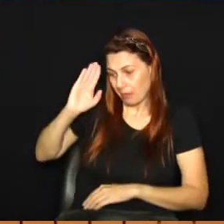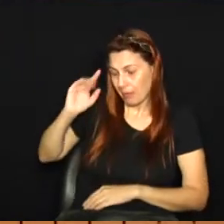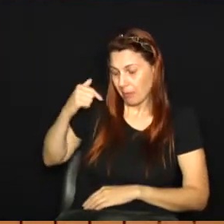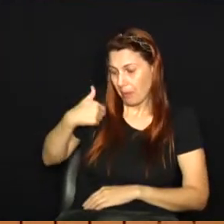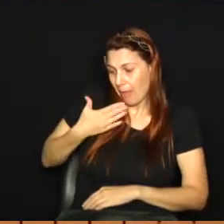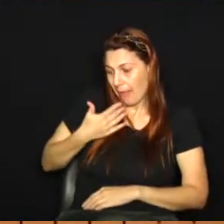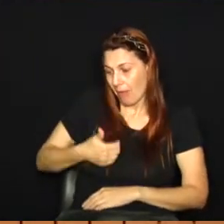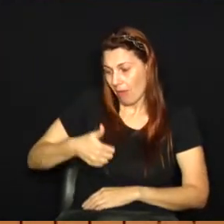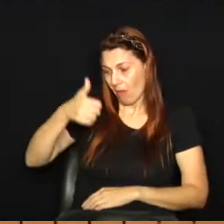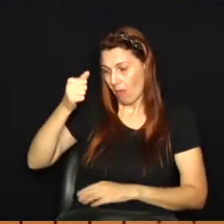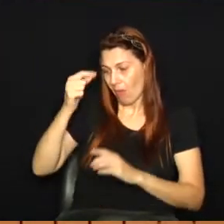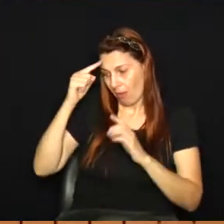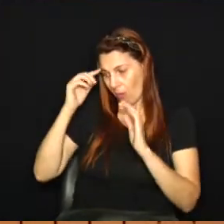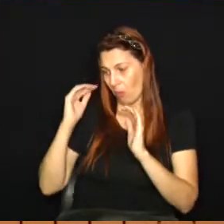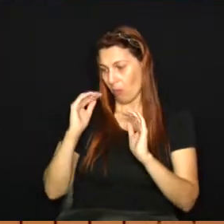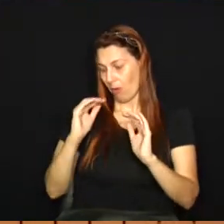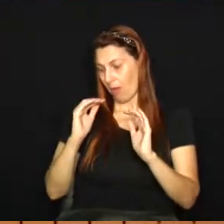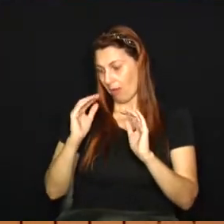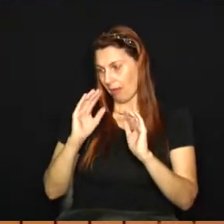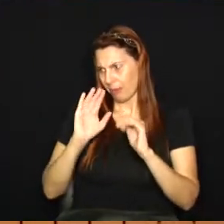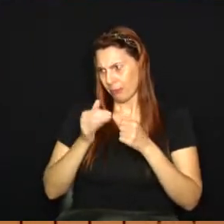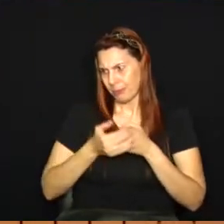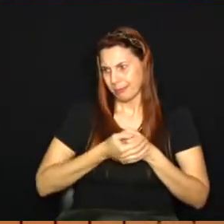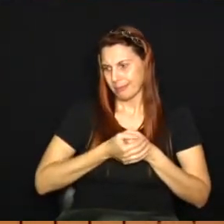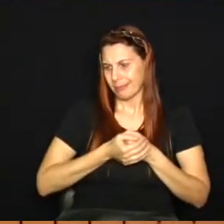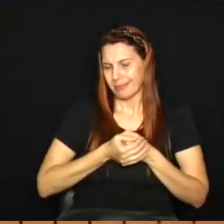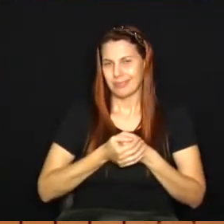melhor a gente tratar de não abafar